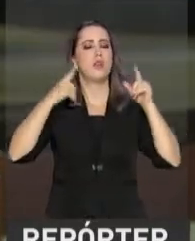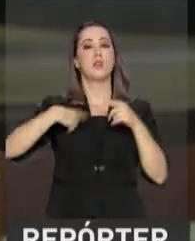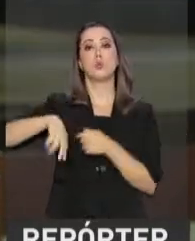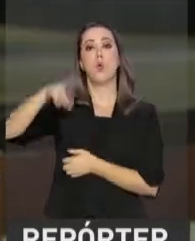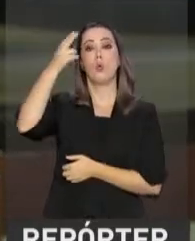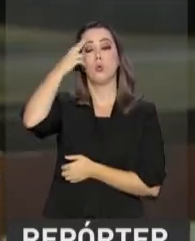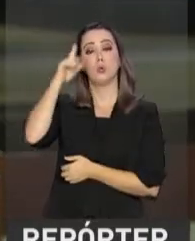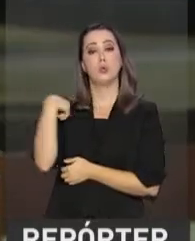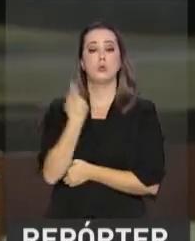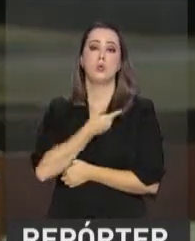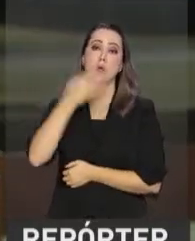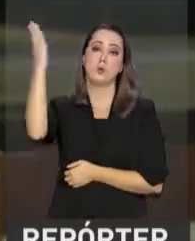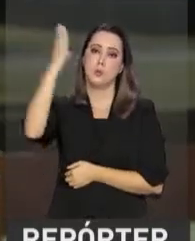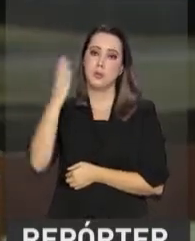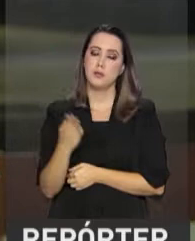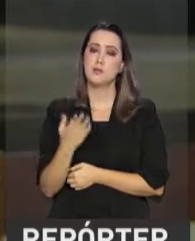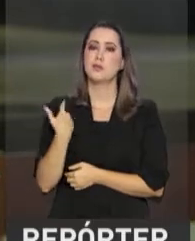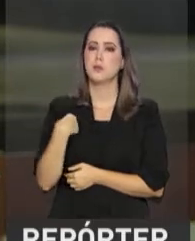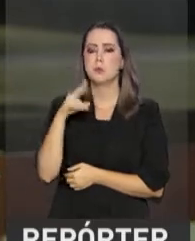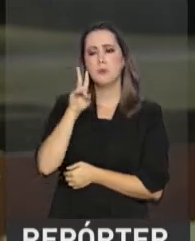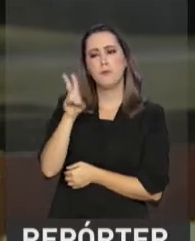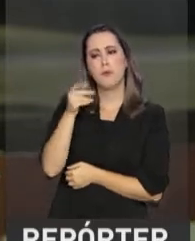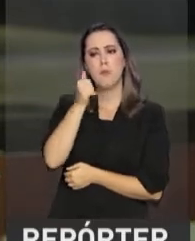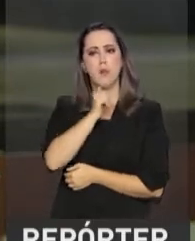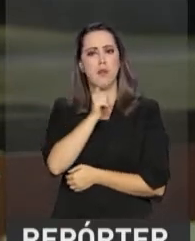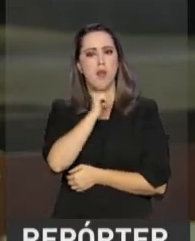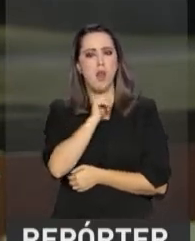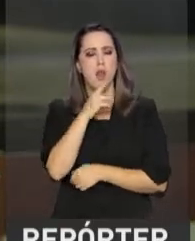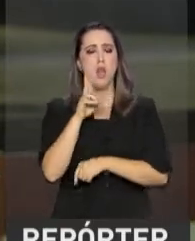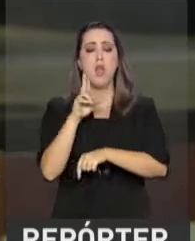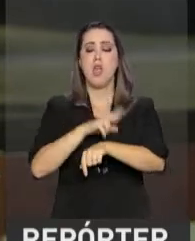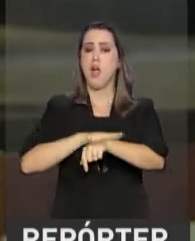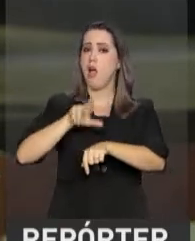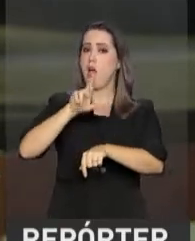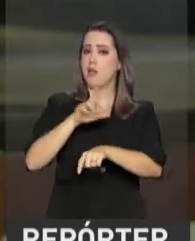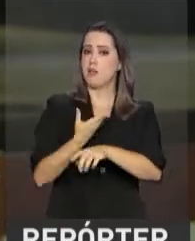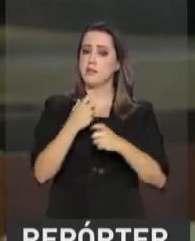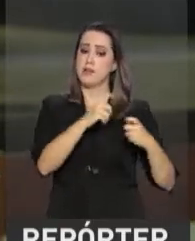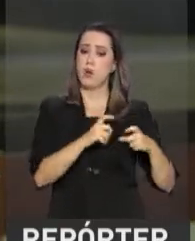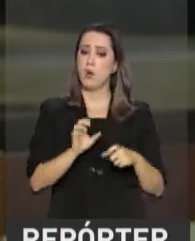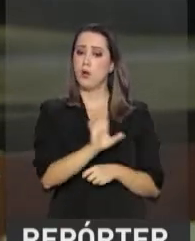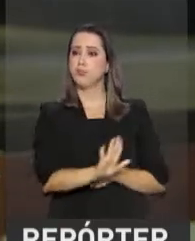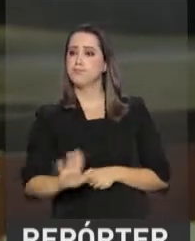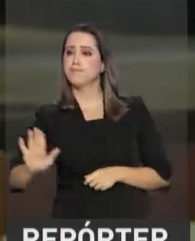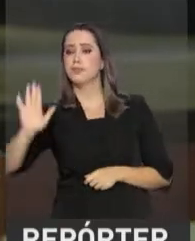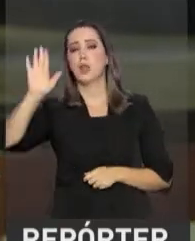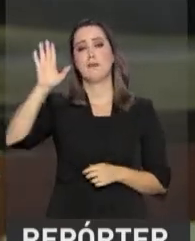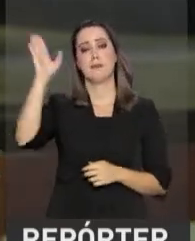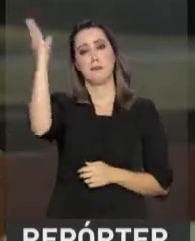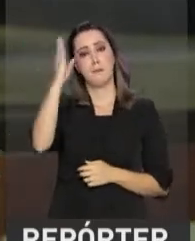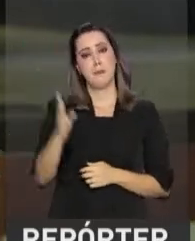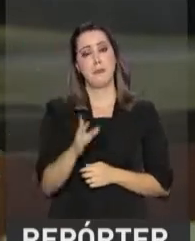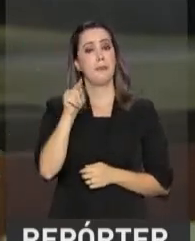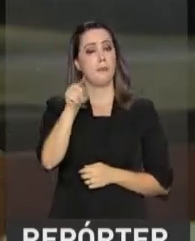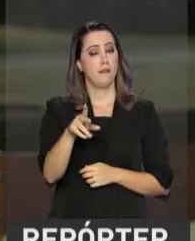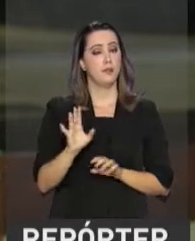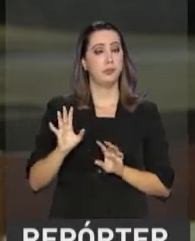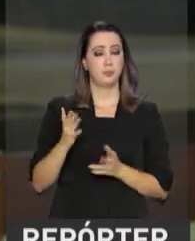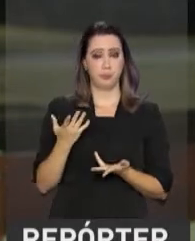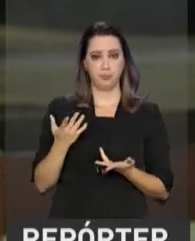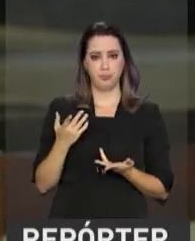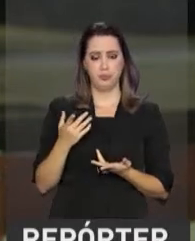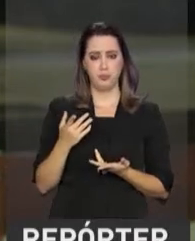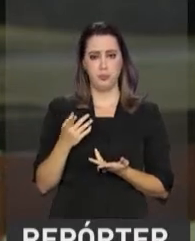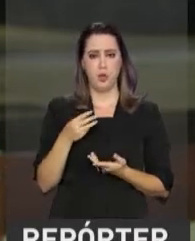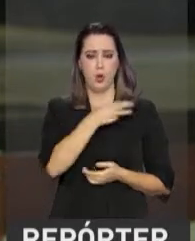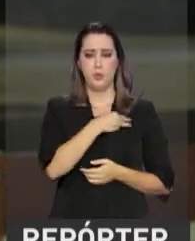país, levando em conta questões como gênero, raça e região. Durante essa cerimônia, no seu discurso, o